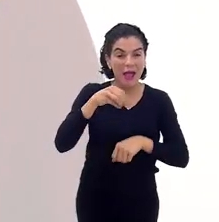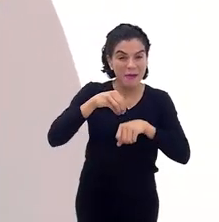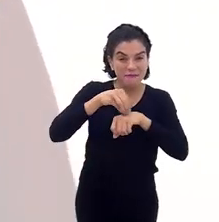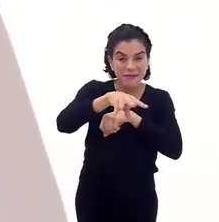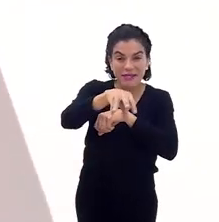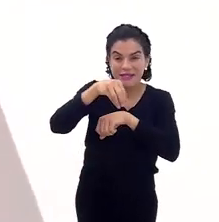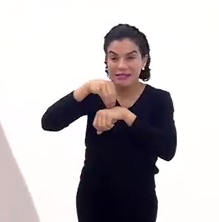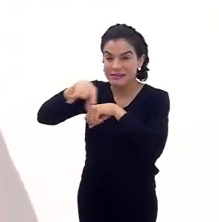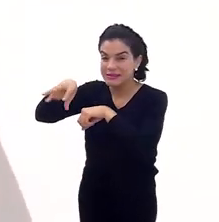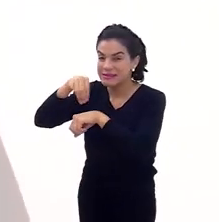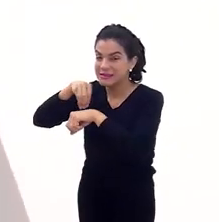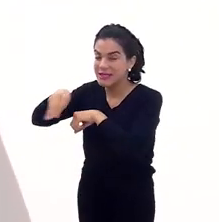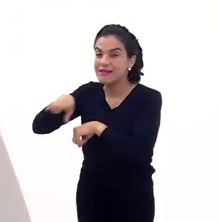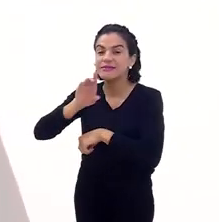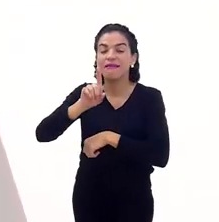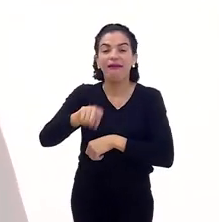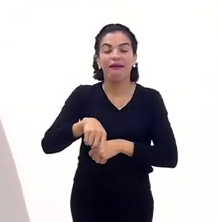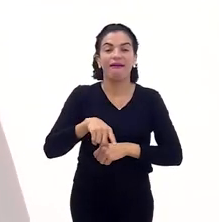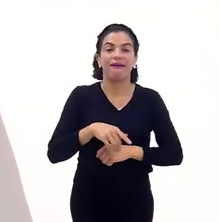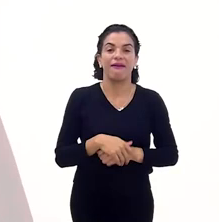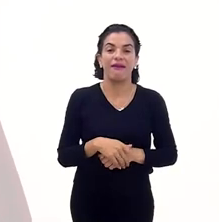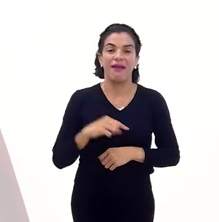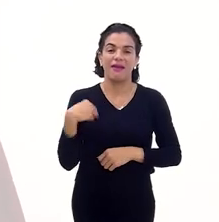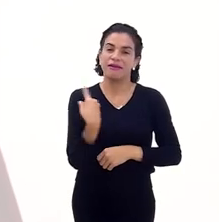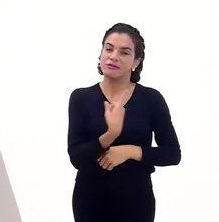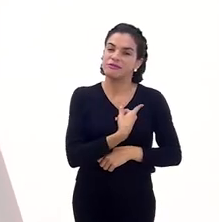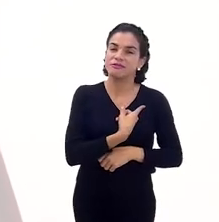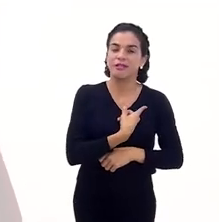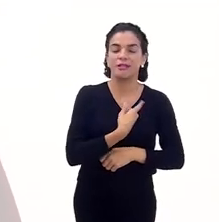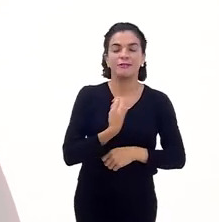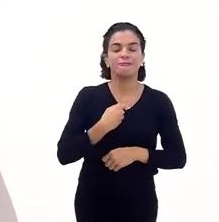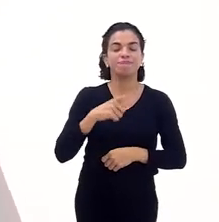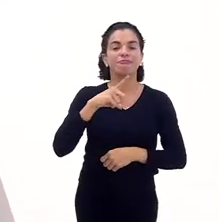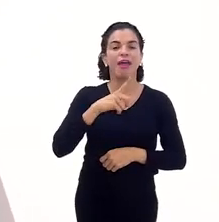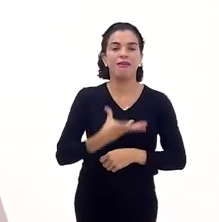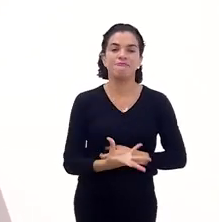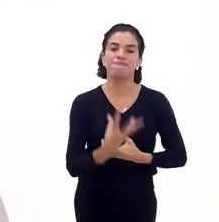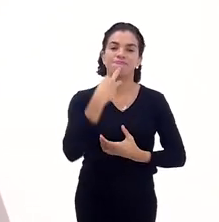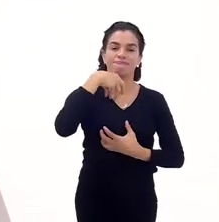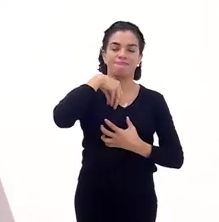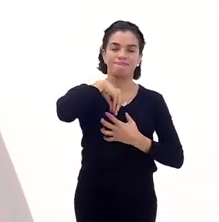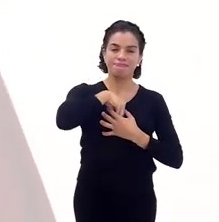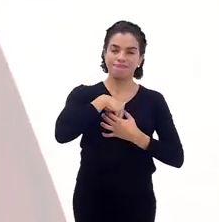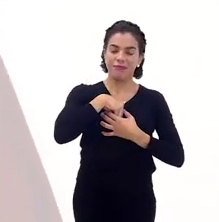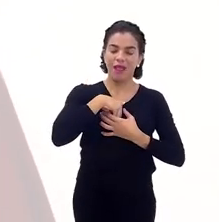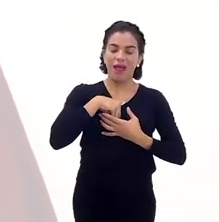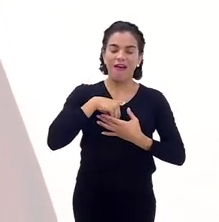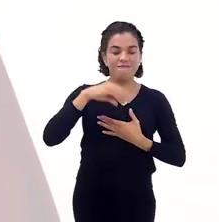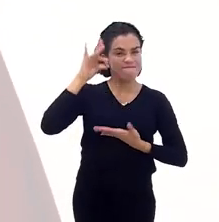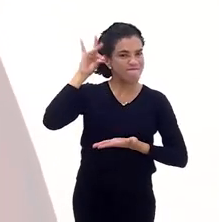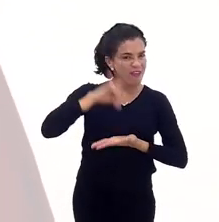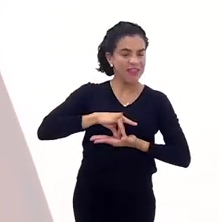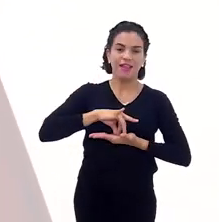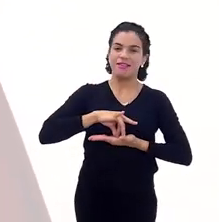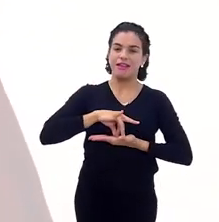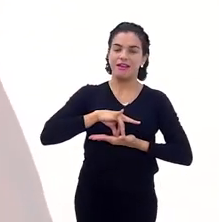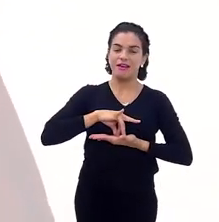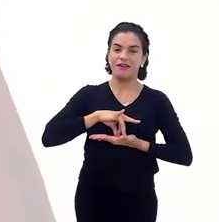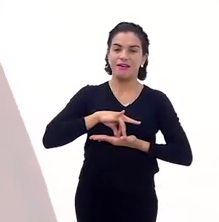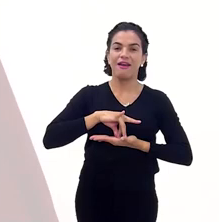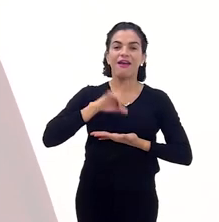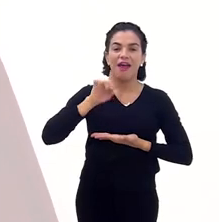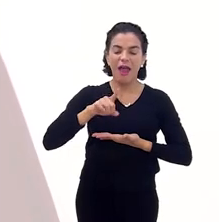A mensagem é que a gente tem a nossa natureza, a nossa verdadeira essência, a nossa